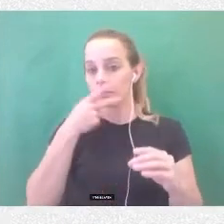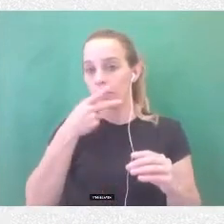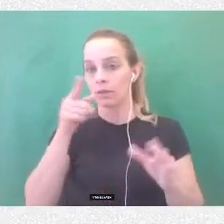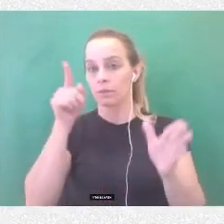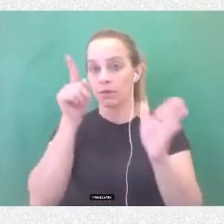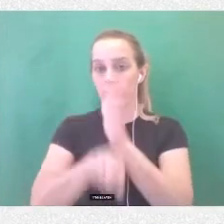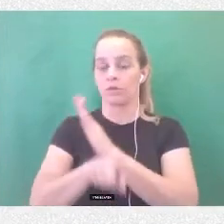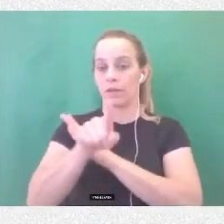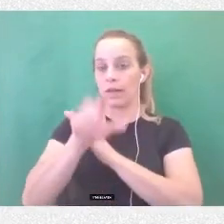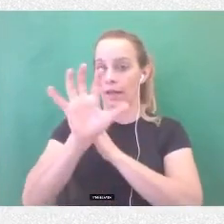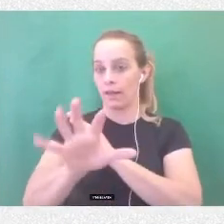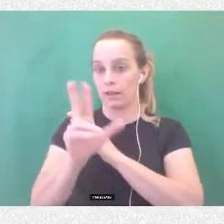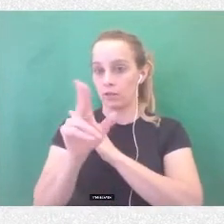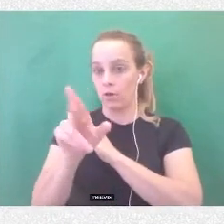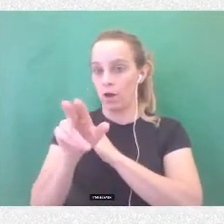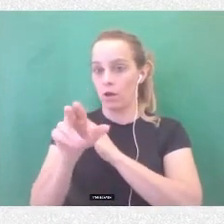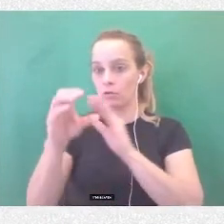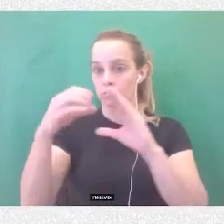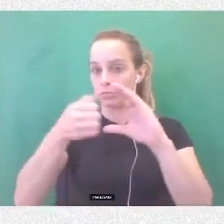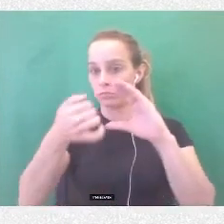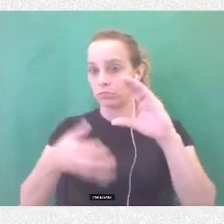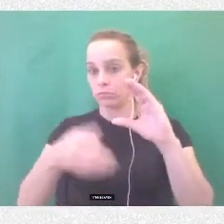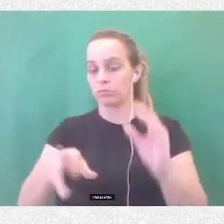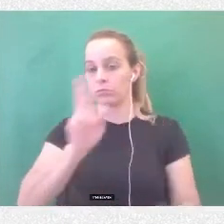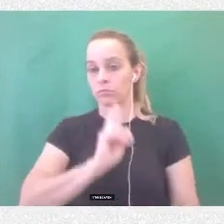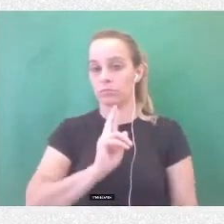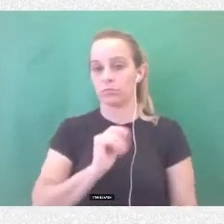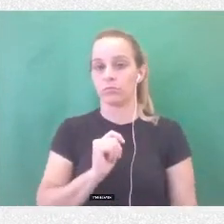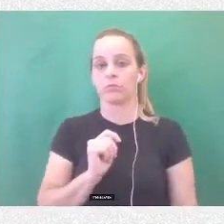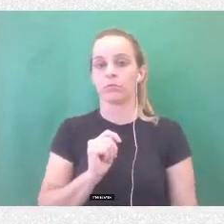tá? Deixa eu ver aqui.